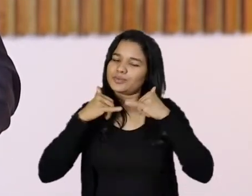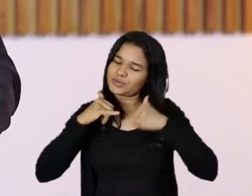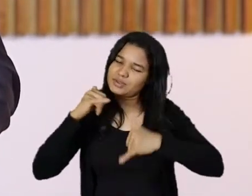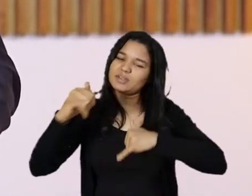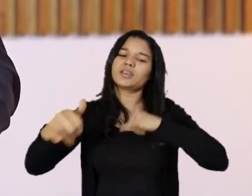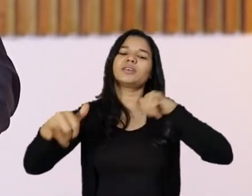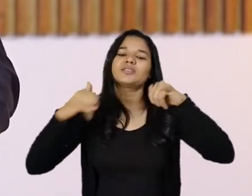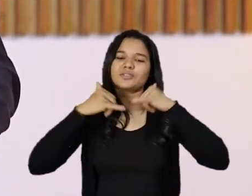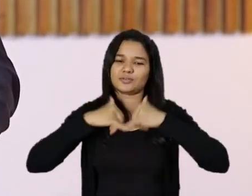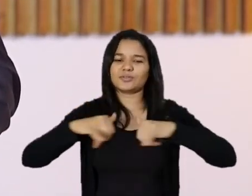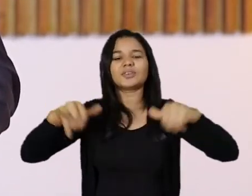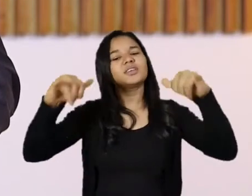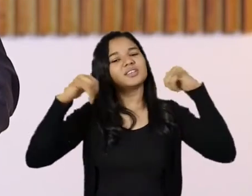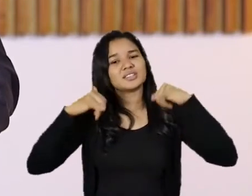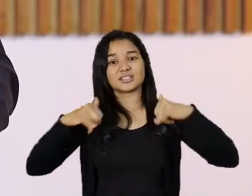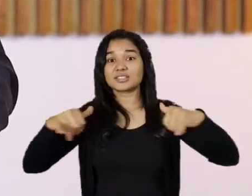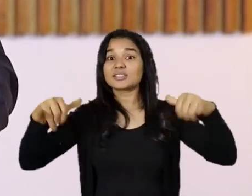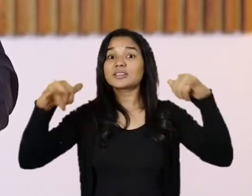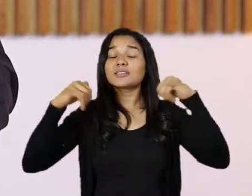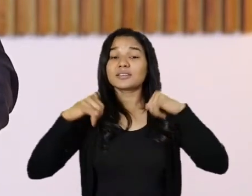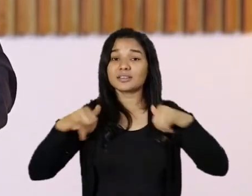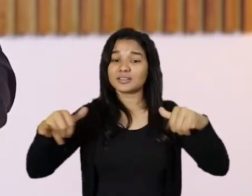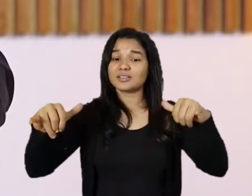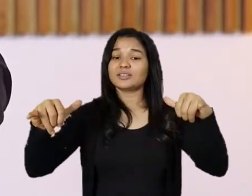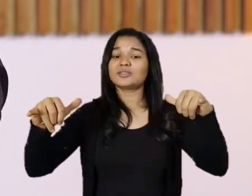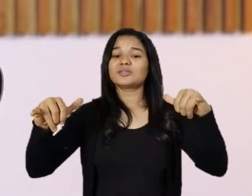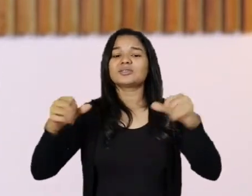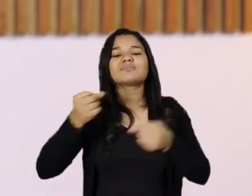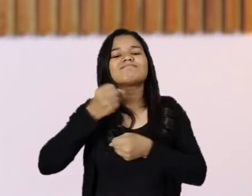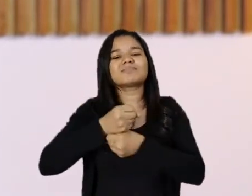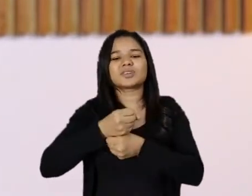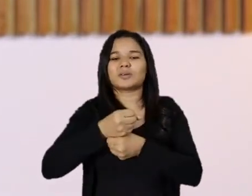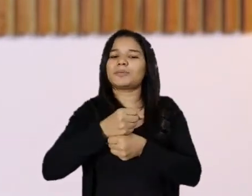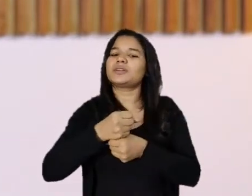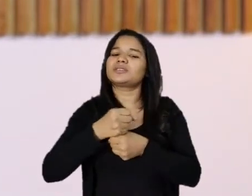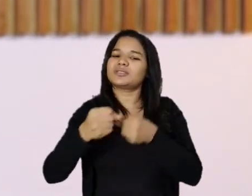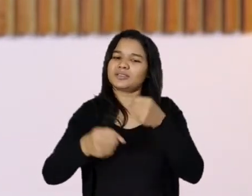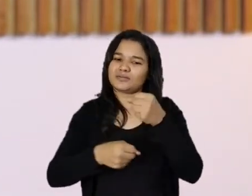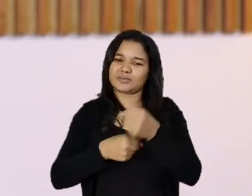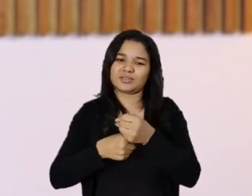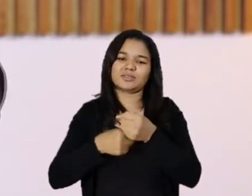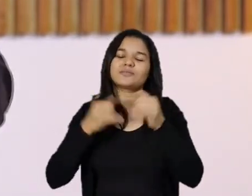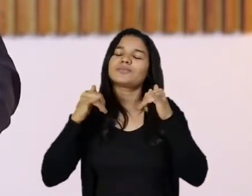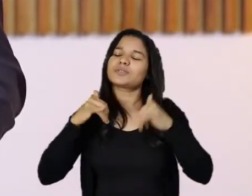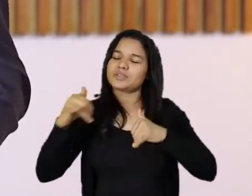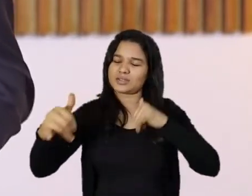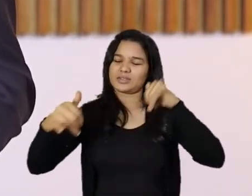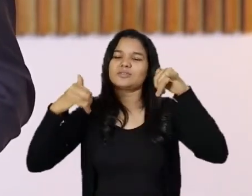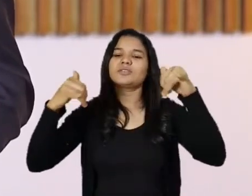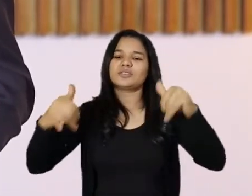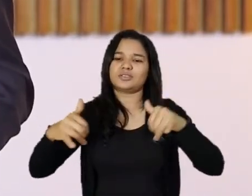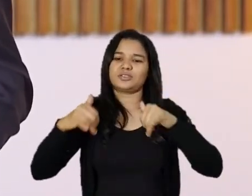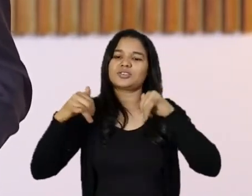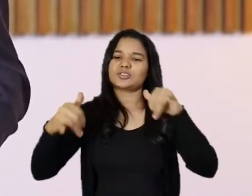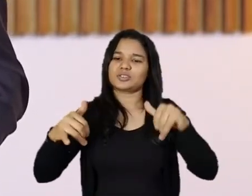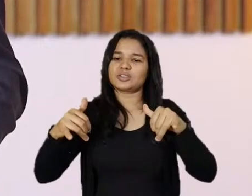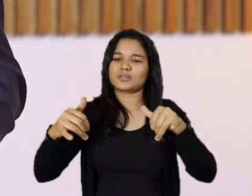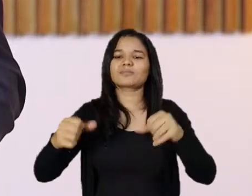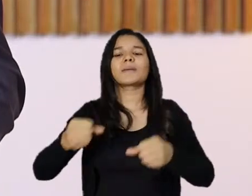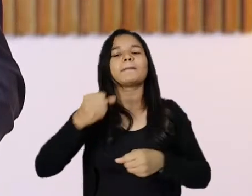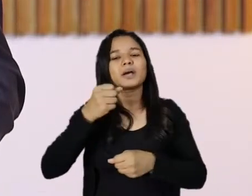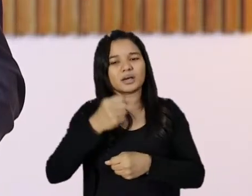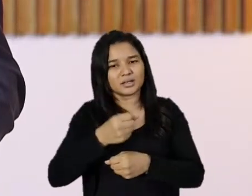que tinham oportunidade de ouvir a sua mensagem. Foram 120 anos empenhados na construção da arca